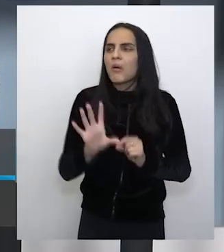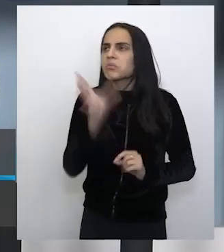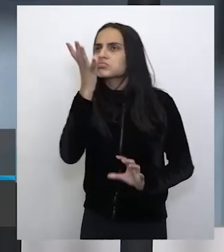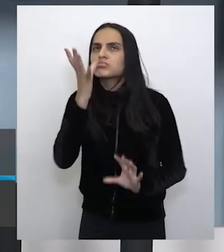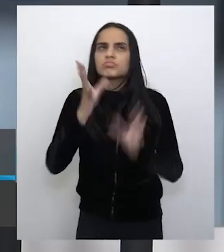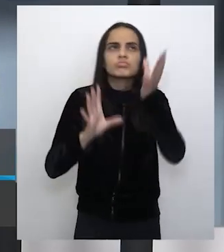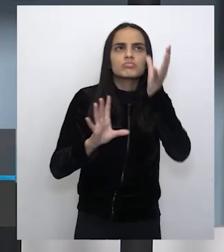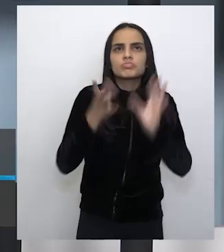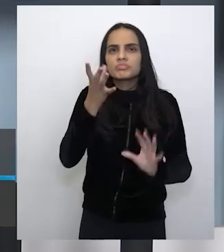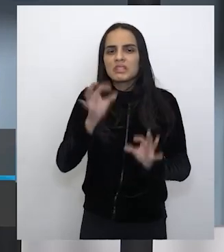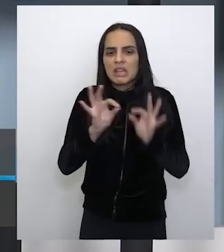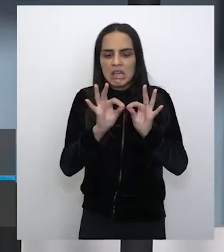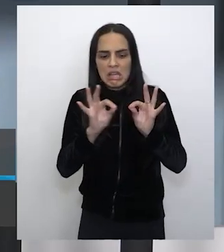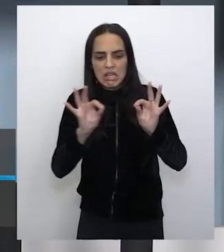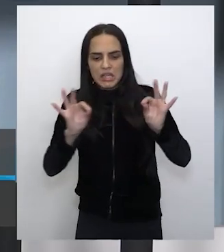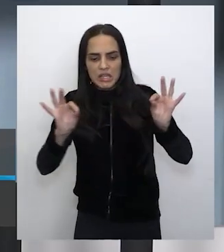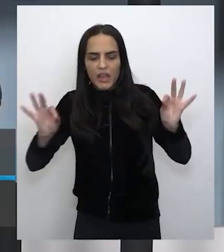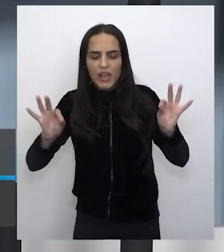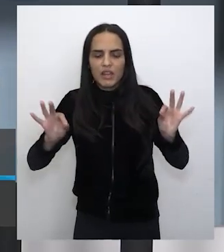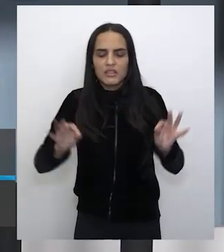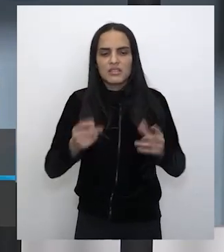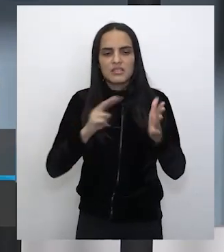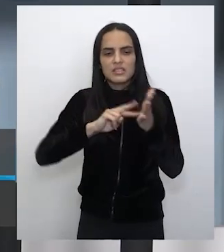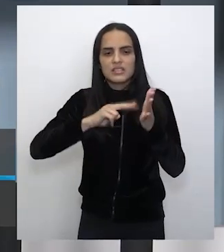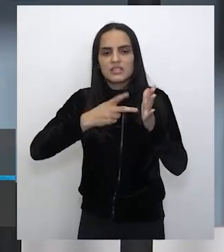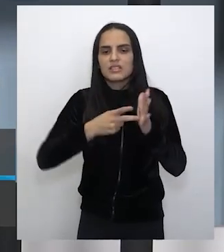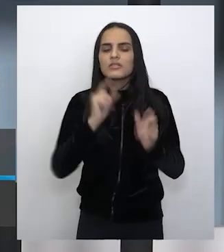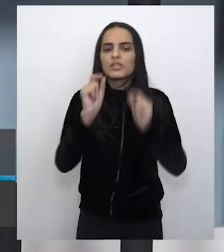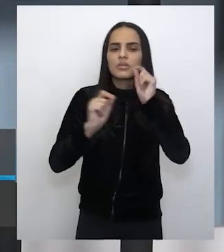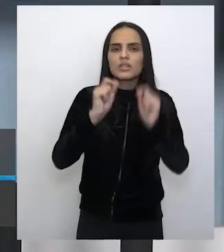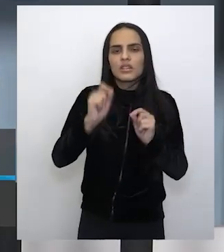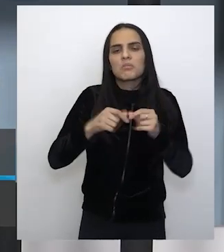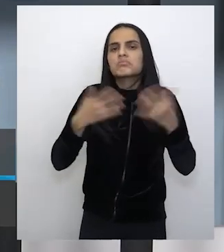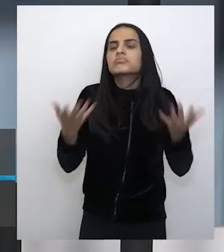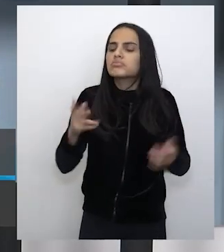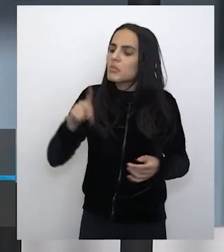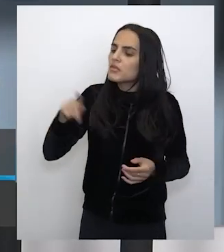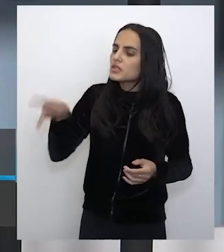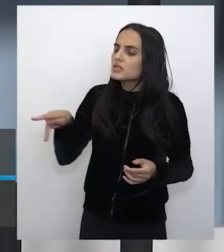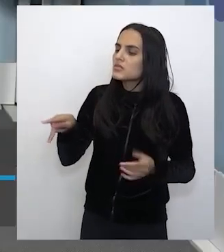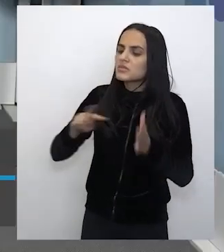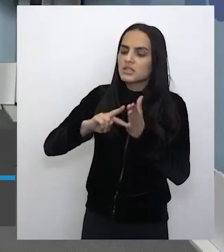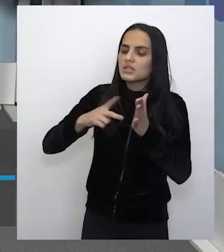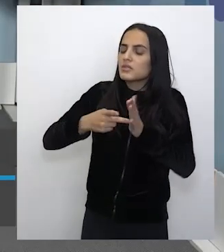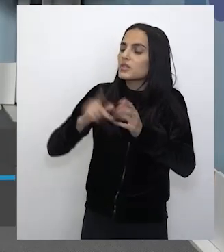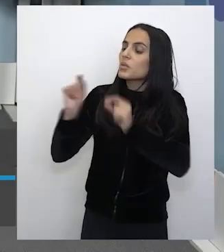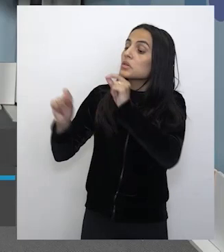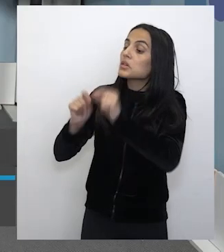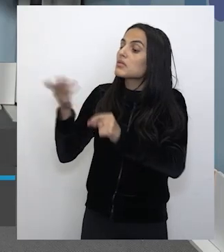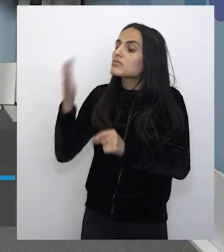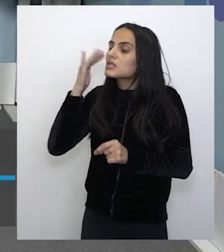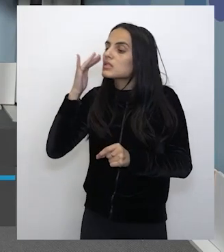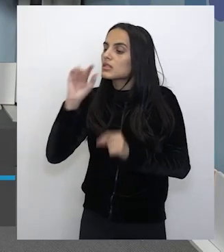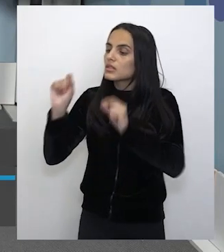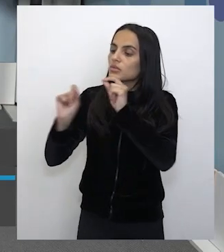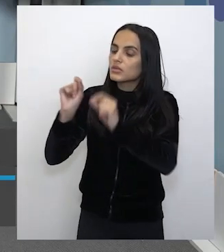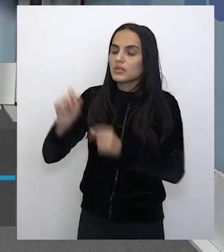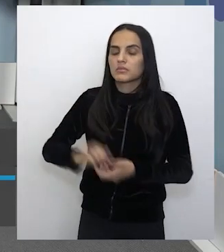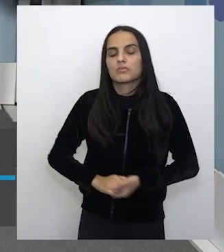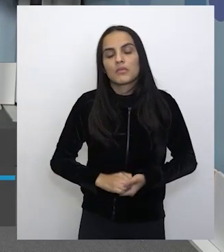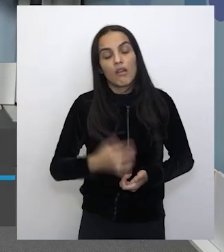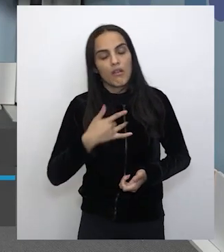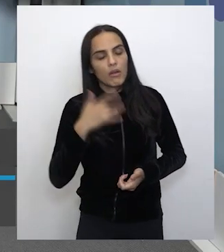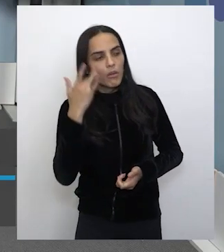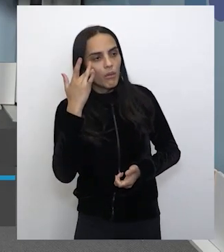em linha reta? O que será que significa esse linha reta, hein, professor Mauro? O que você entende desse linha reta aí do poema? Eu